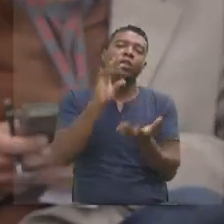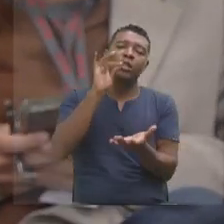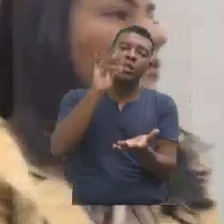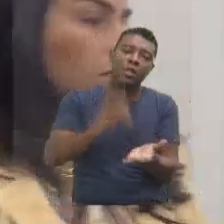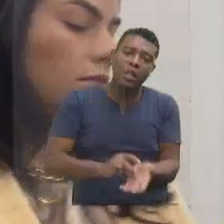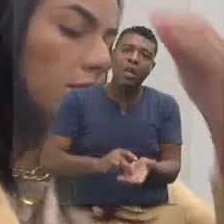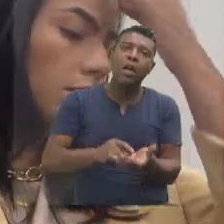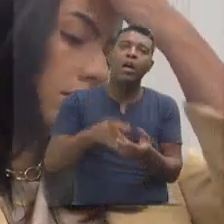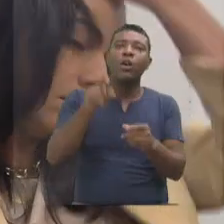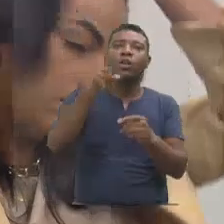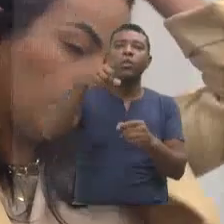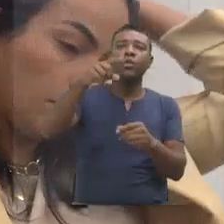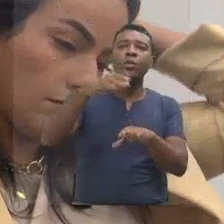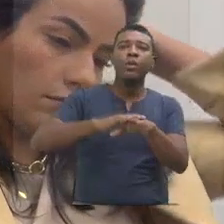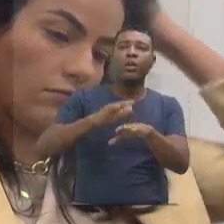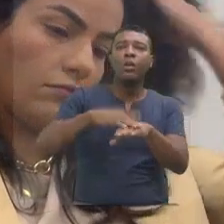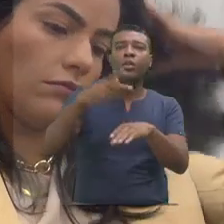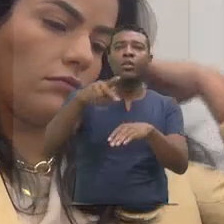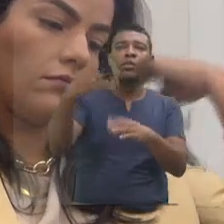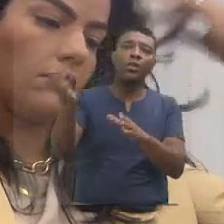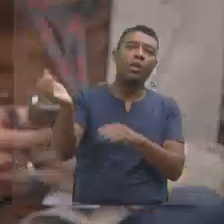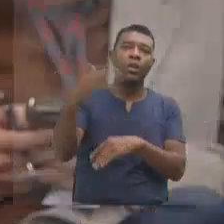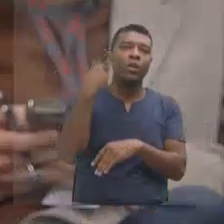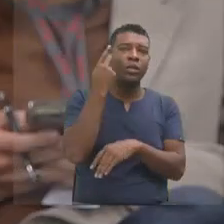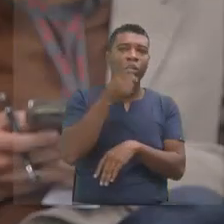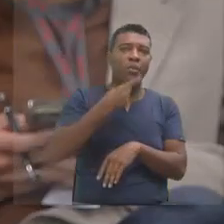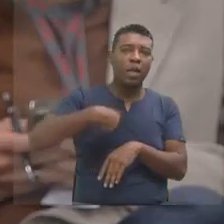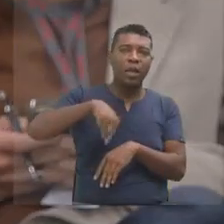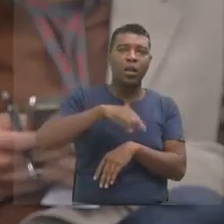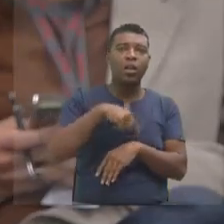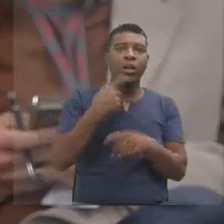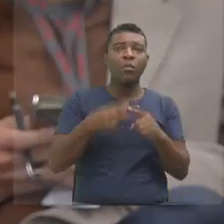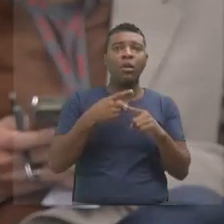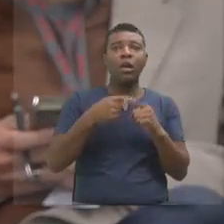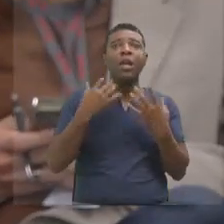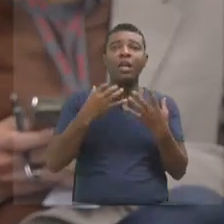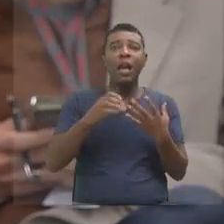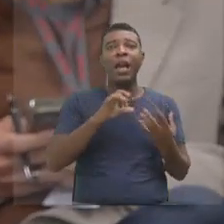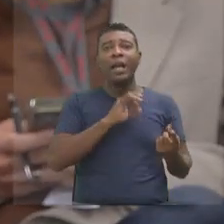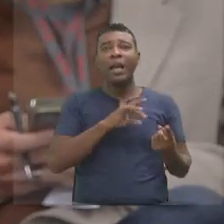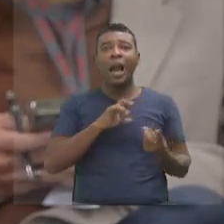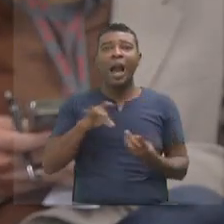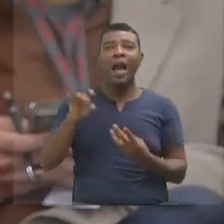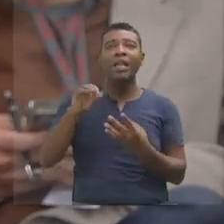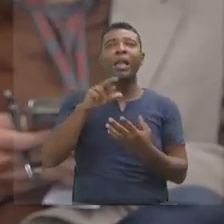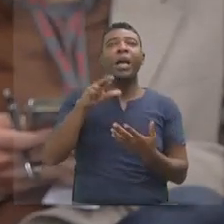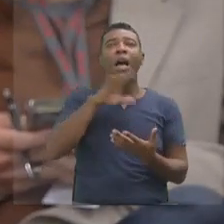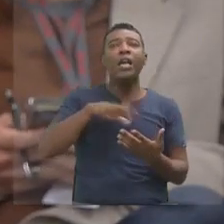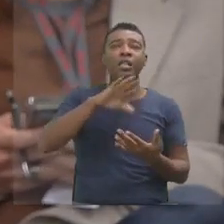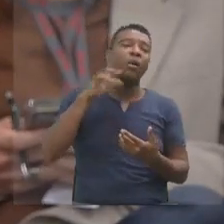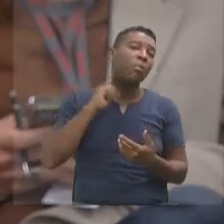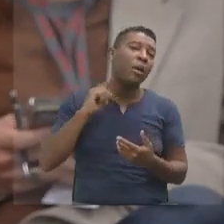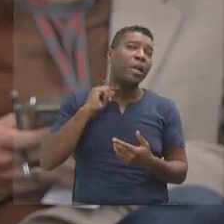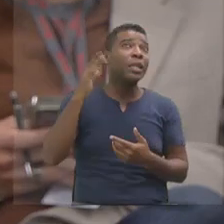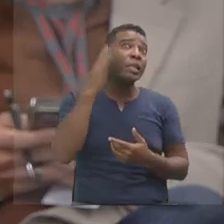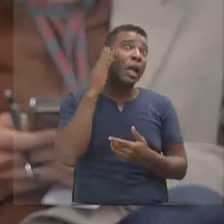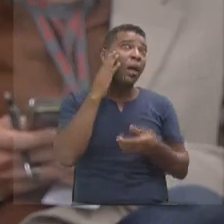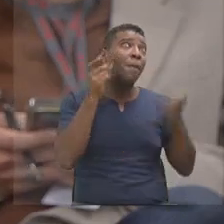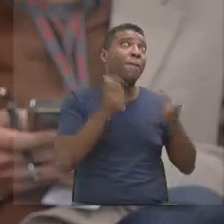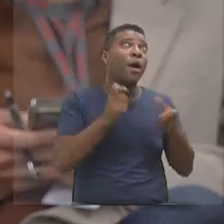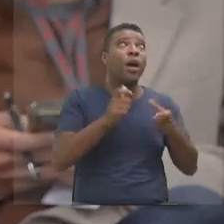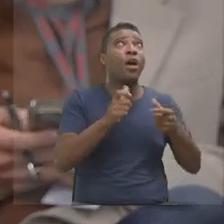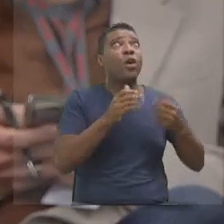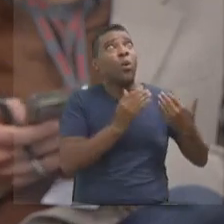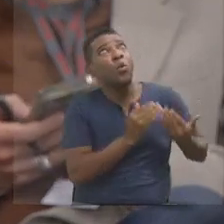dos Plays para o Senhor nos trouxe que a gente quer que cada região de Minas saiba o paciente Saiba por onde entrar e a gente